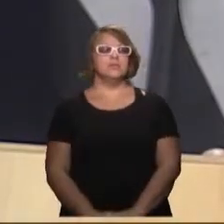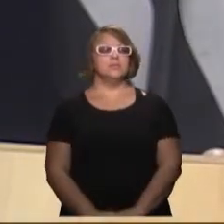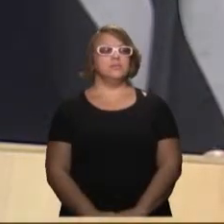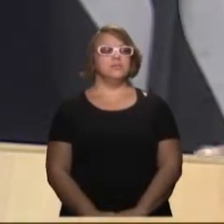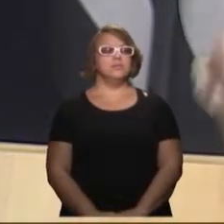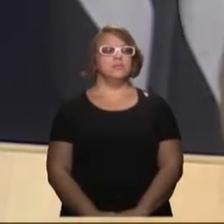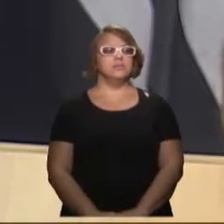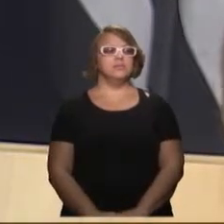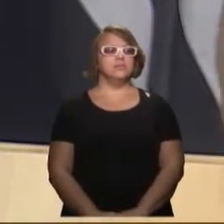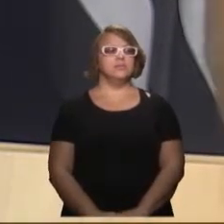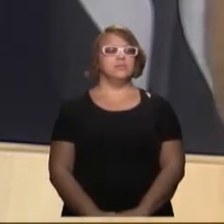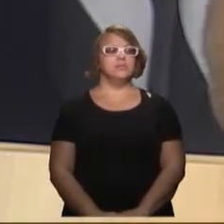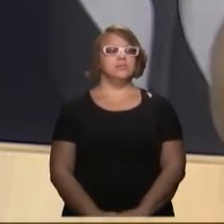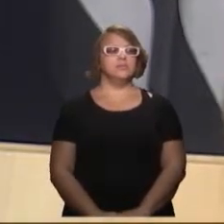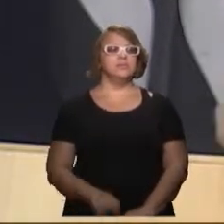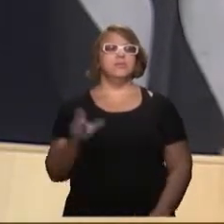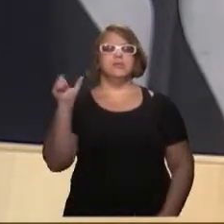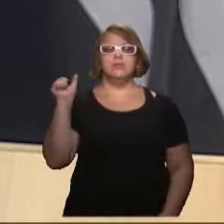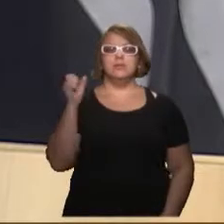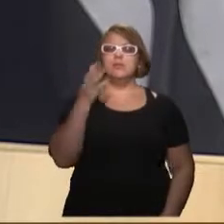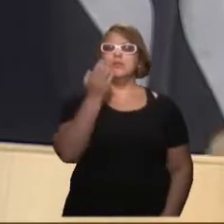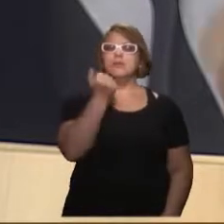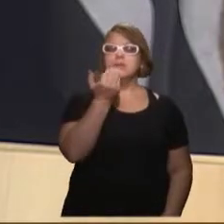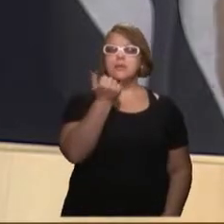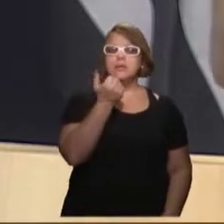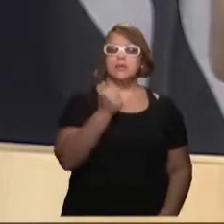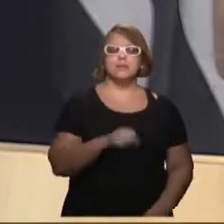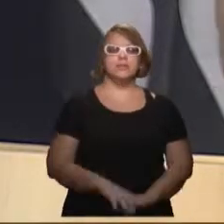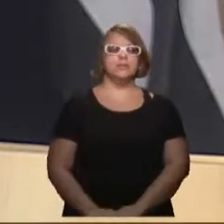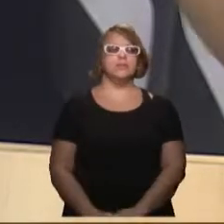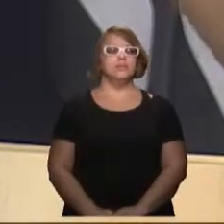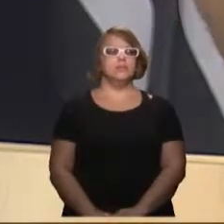é Vale Refeição, é